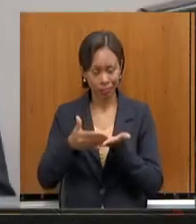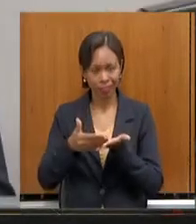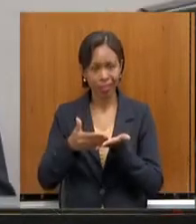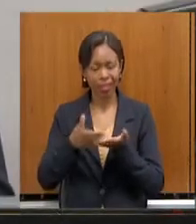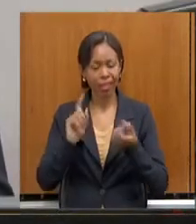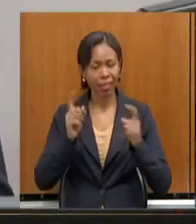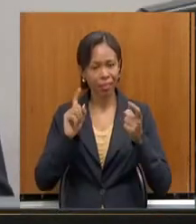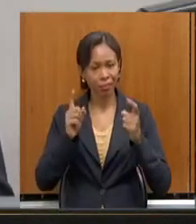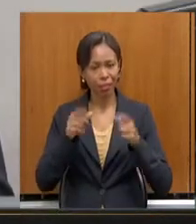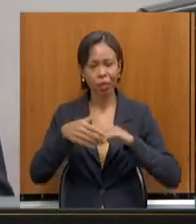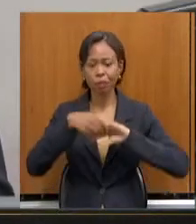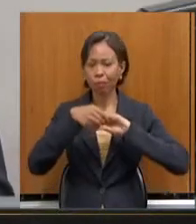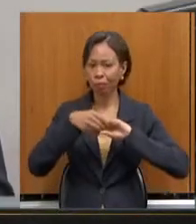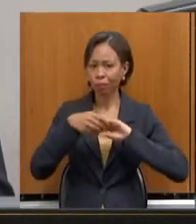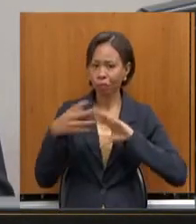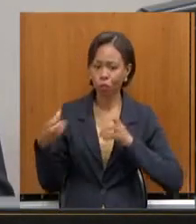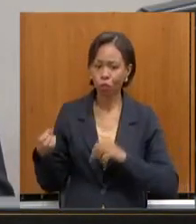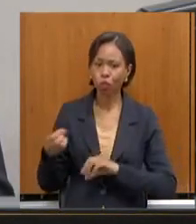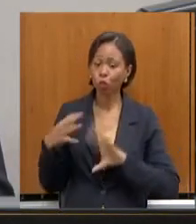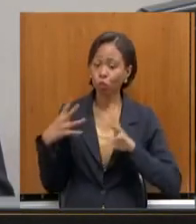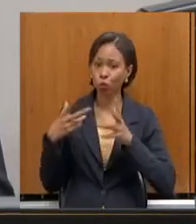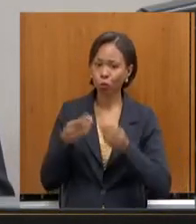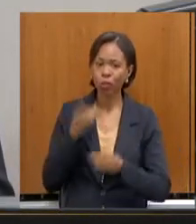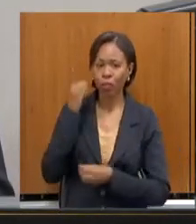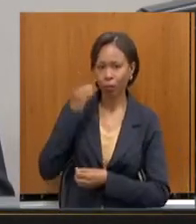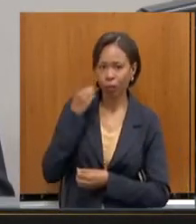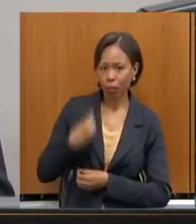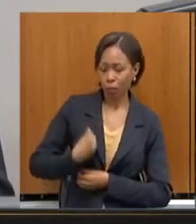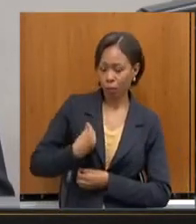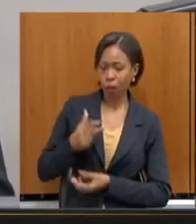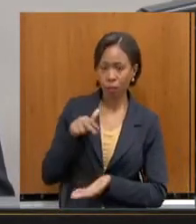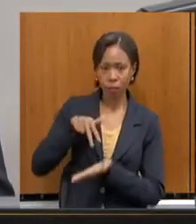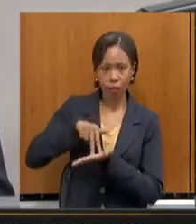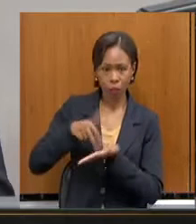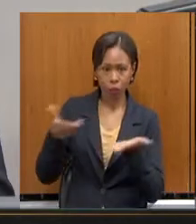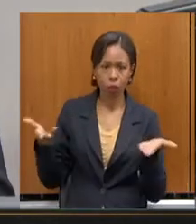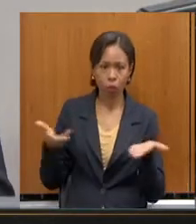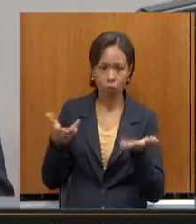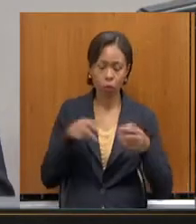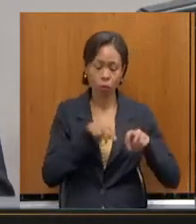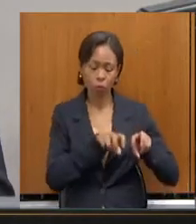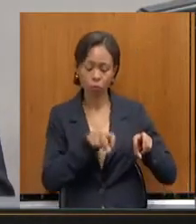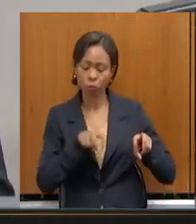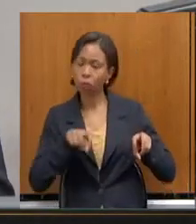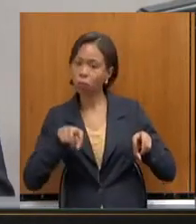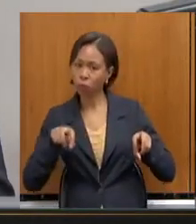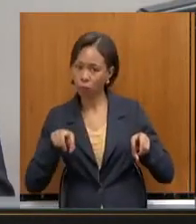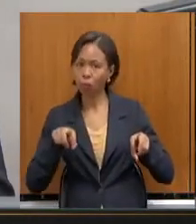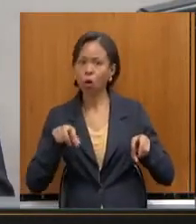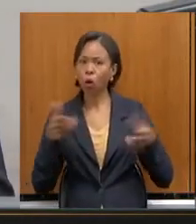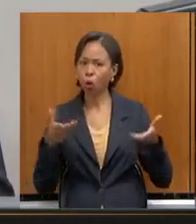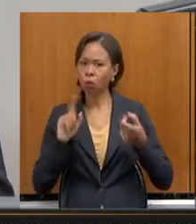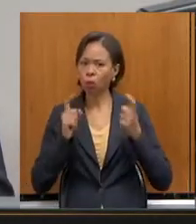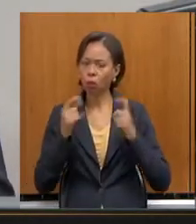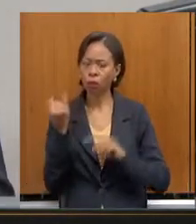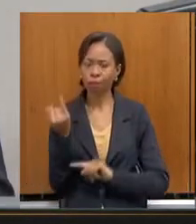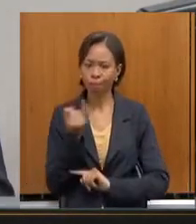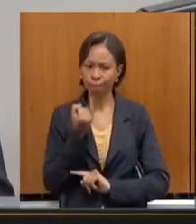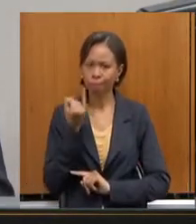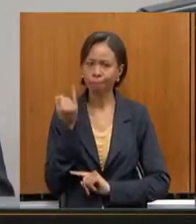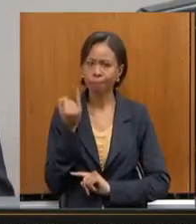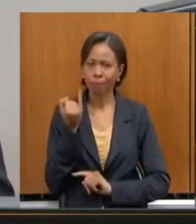aos nobres colegas deputados e deputadas que estão aqui presentes conosco compondo a mesa dessa reunião tão importante para nossa